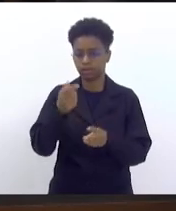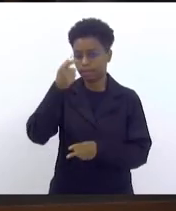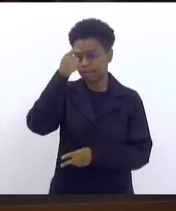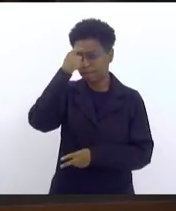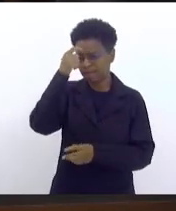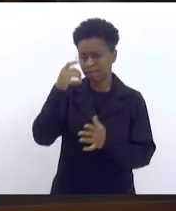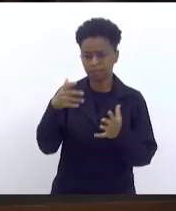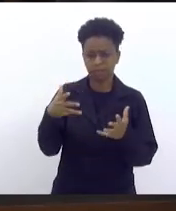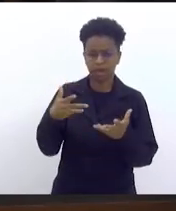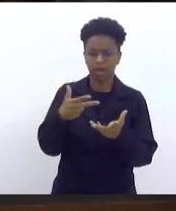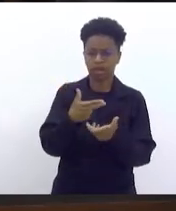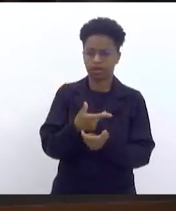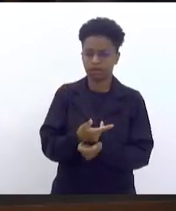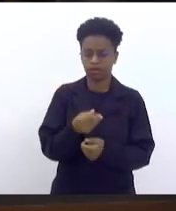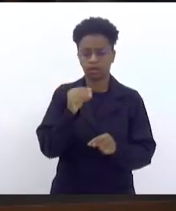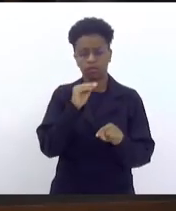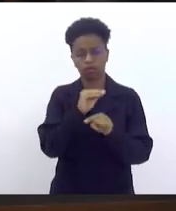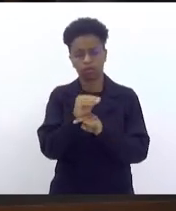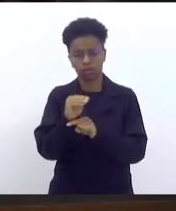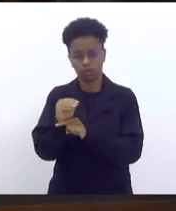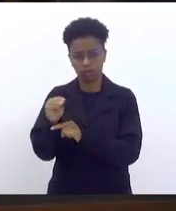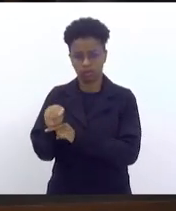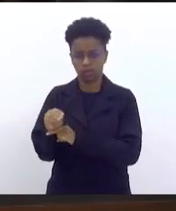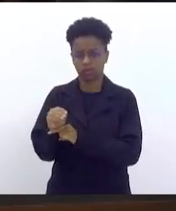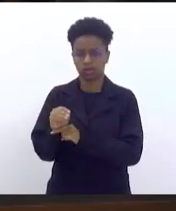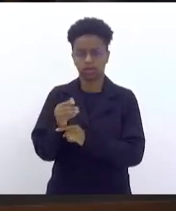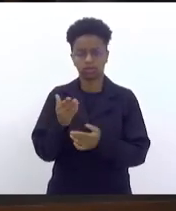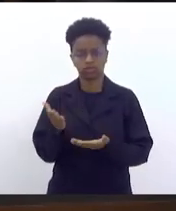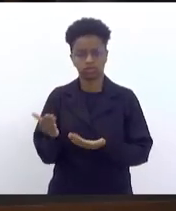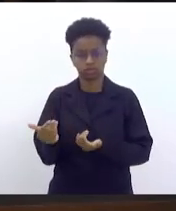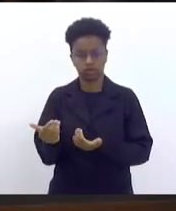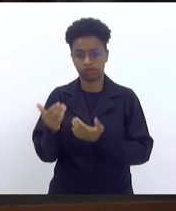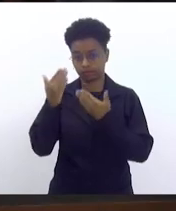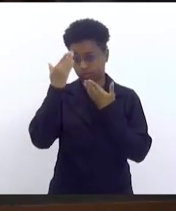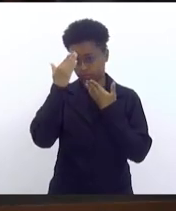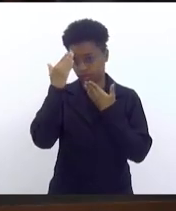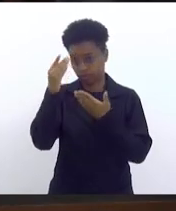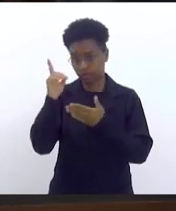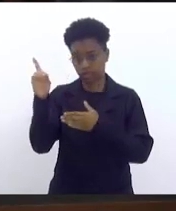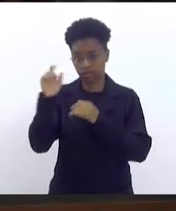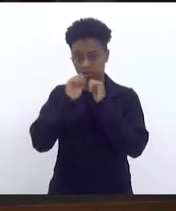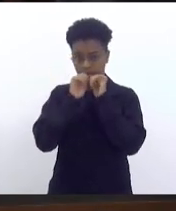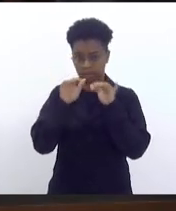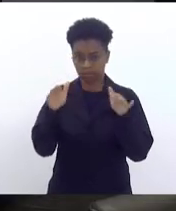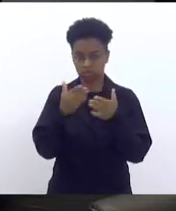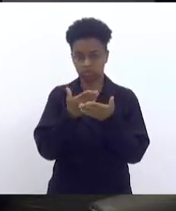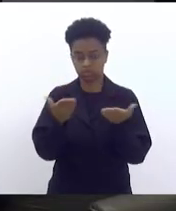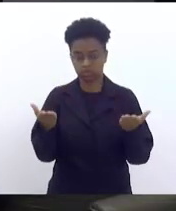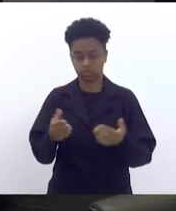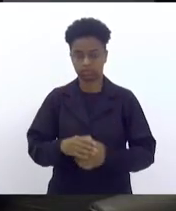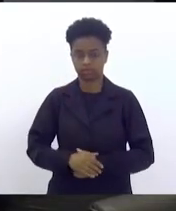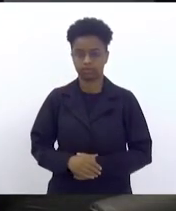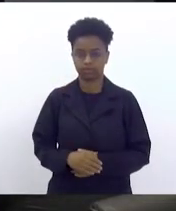Mente Brilhante de Cuidar dessa Juventude obrigado Deus abençoe a todos